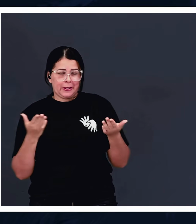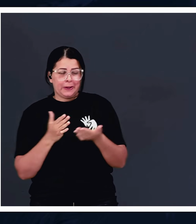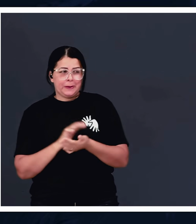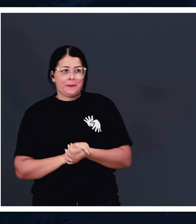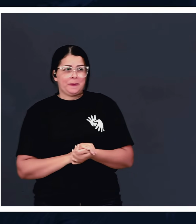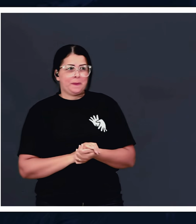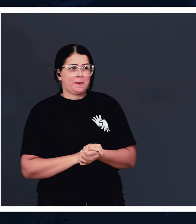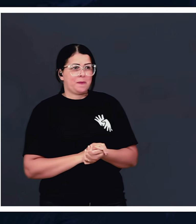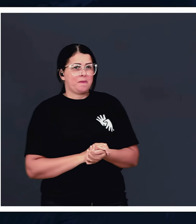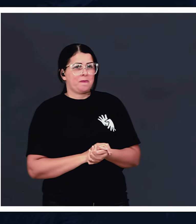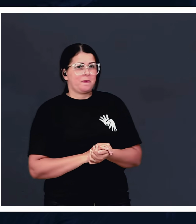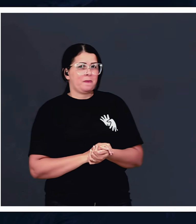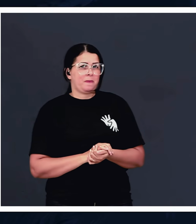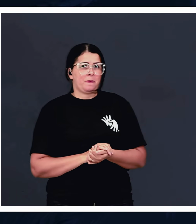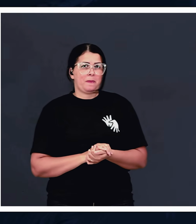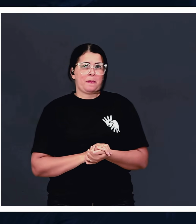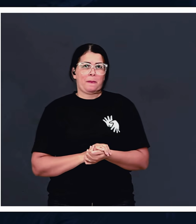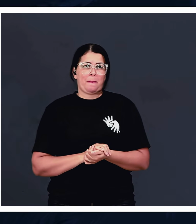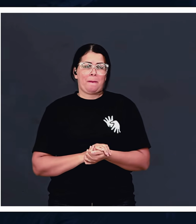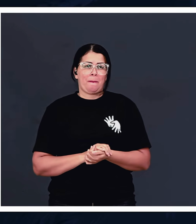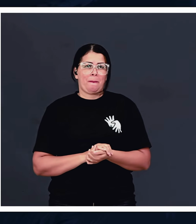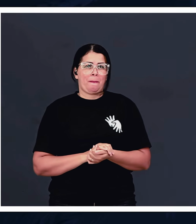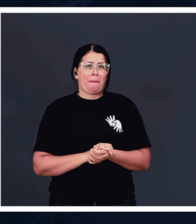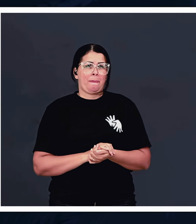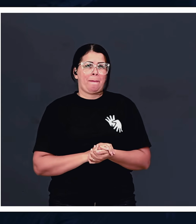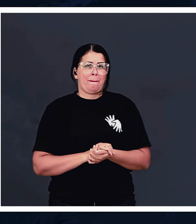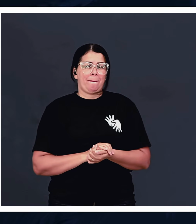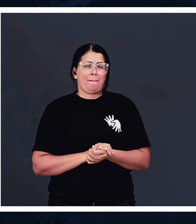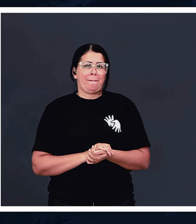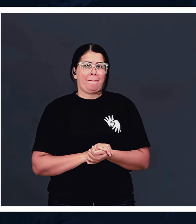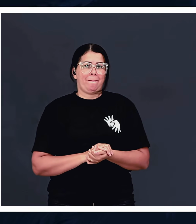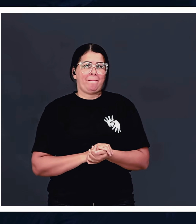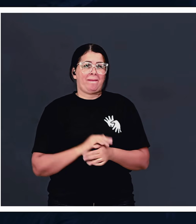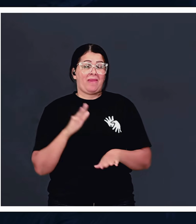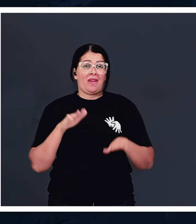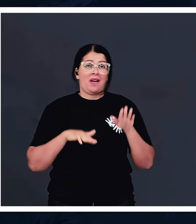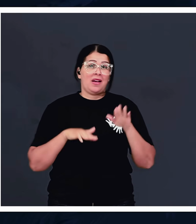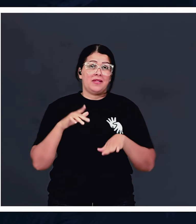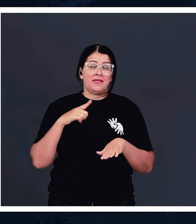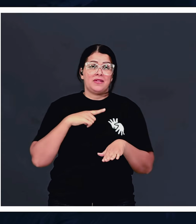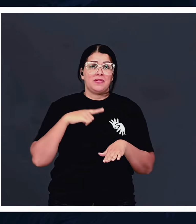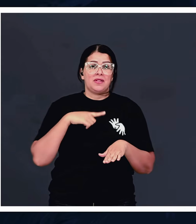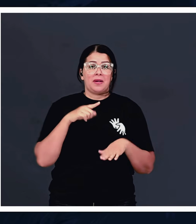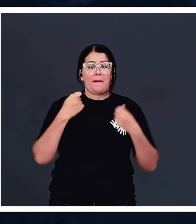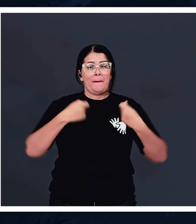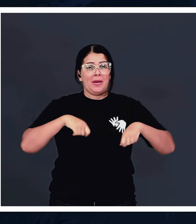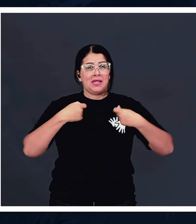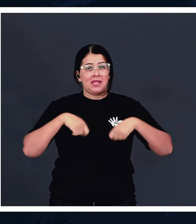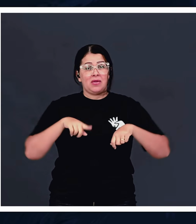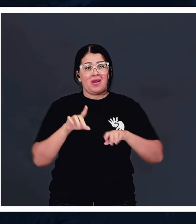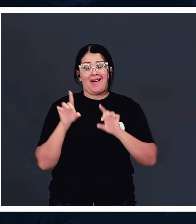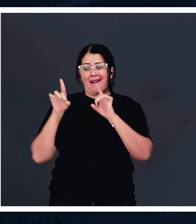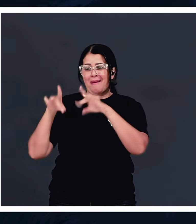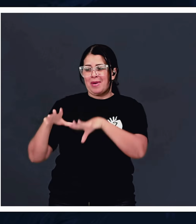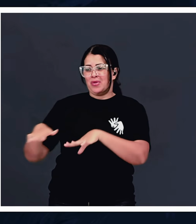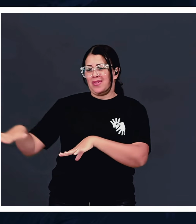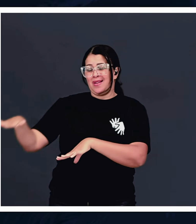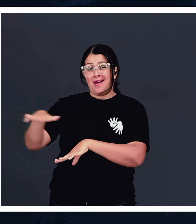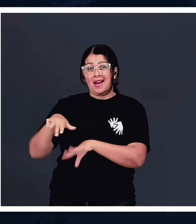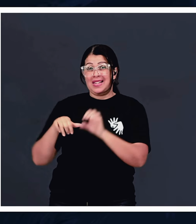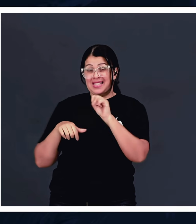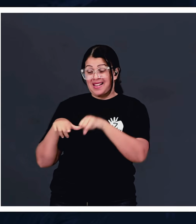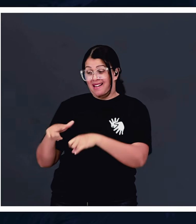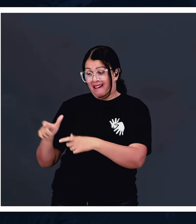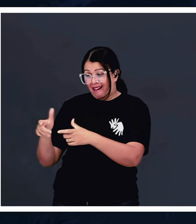mão de um determinado lucro, de um aparente lucro, se aquilo não for